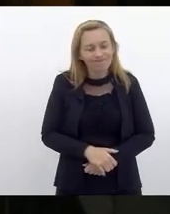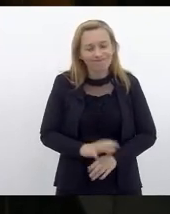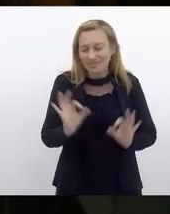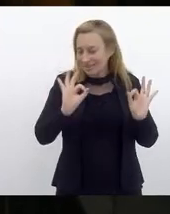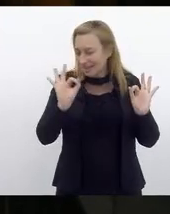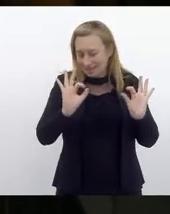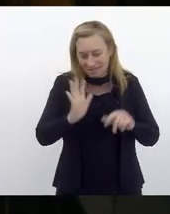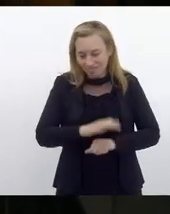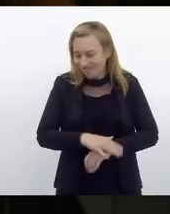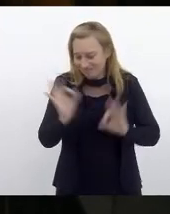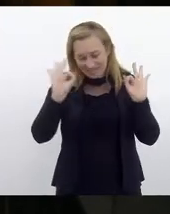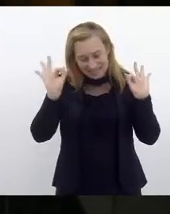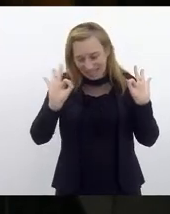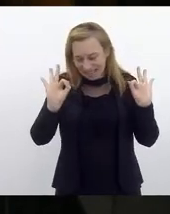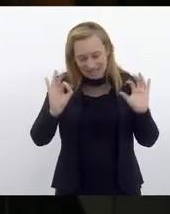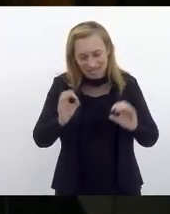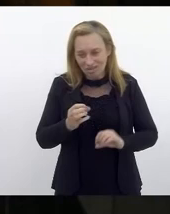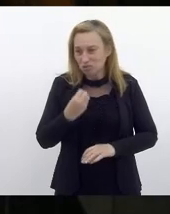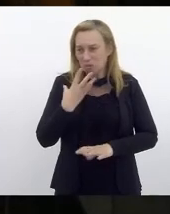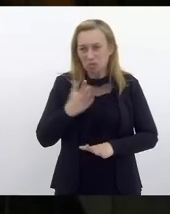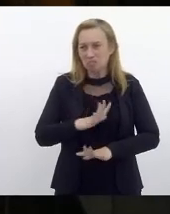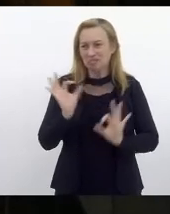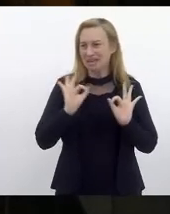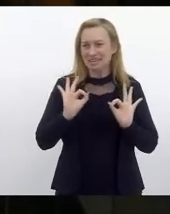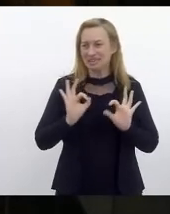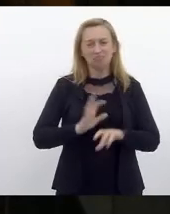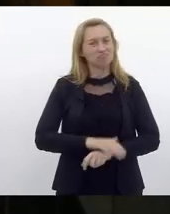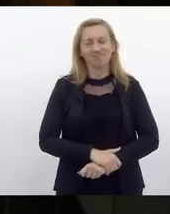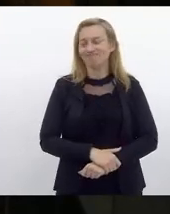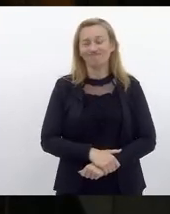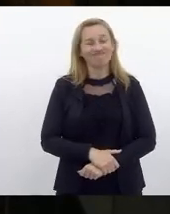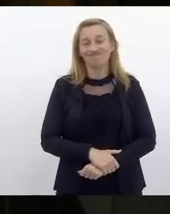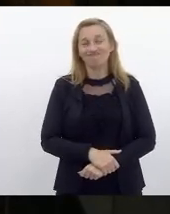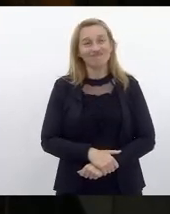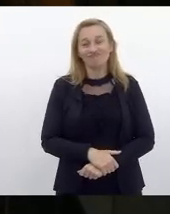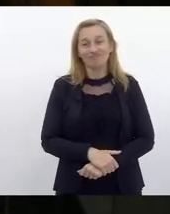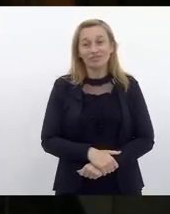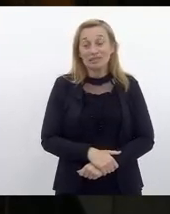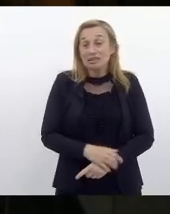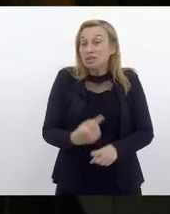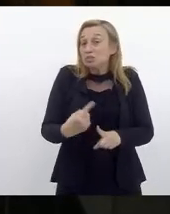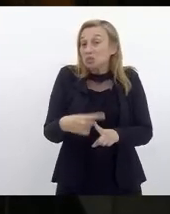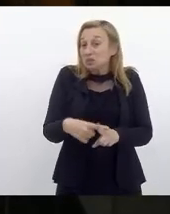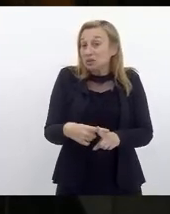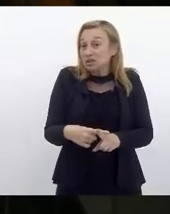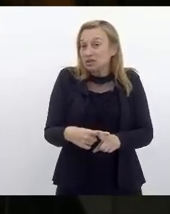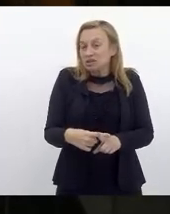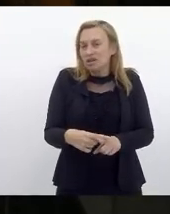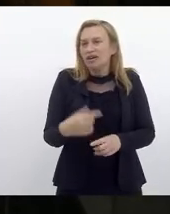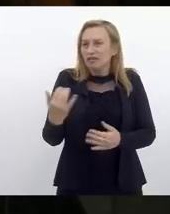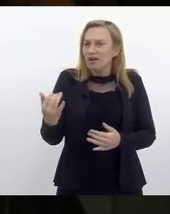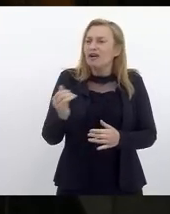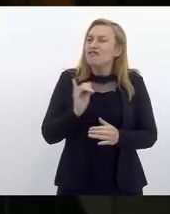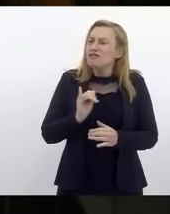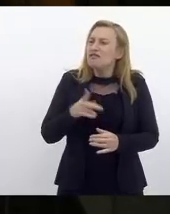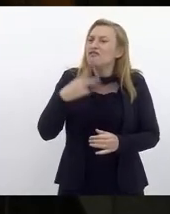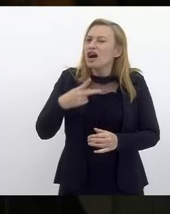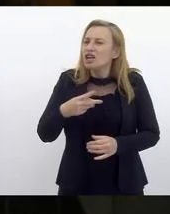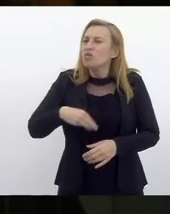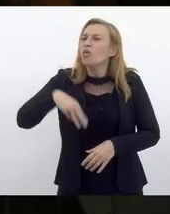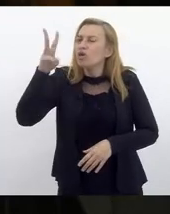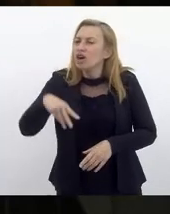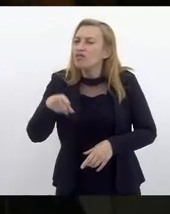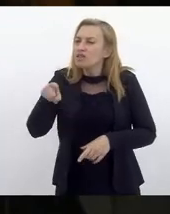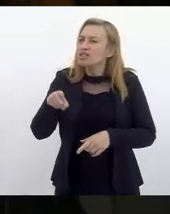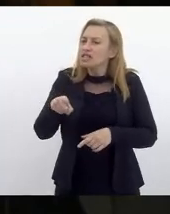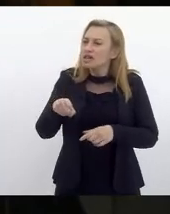Nada, não vai ter nada de benefício. Claro que não. Até porque, me diga com quem tu andas, que eu lhe direi